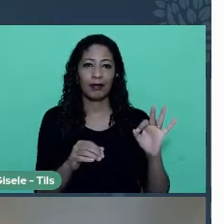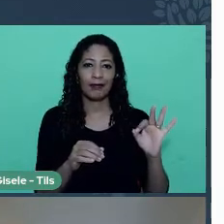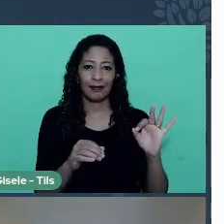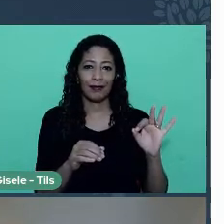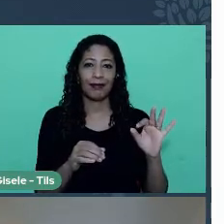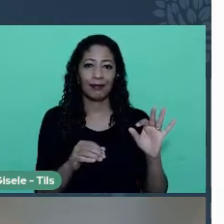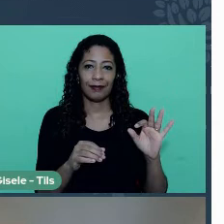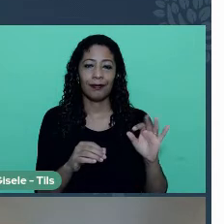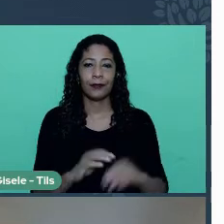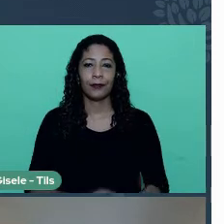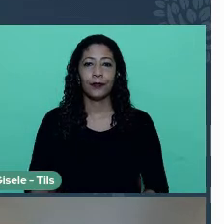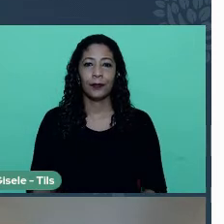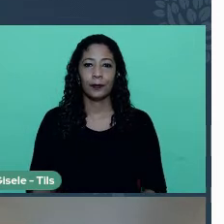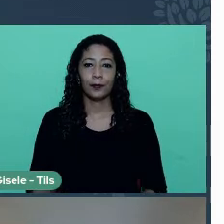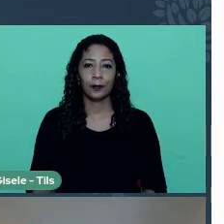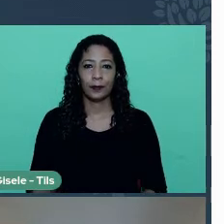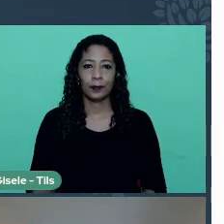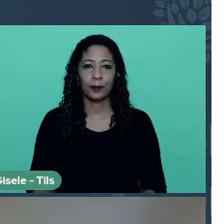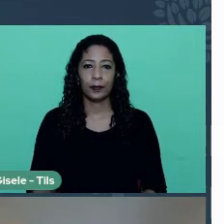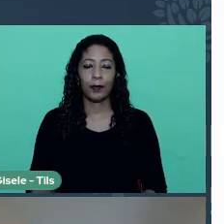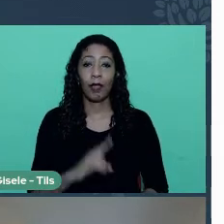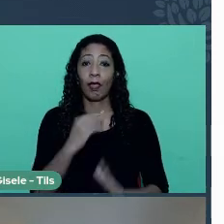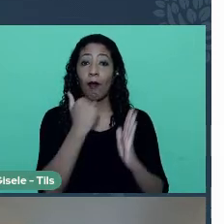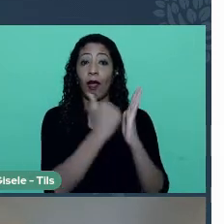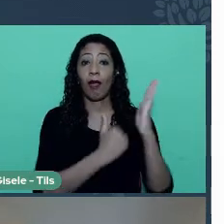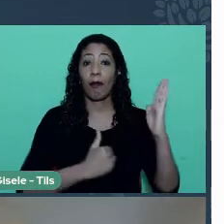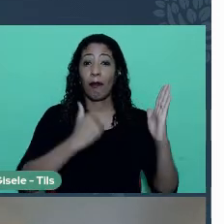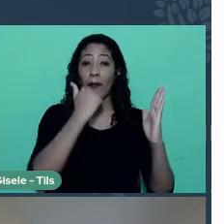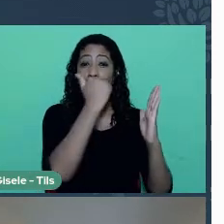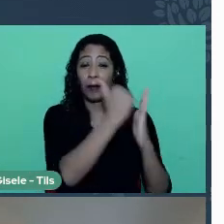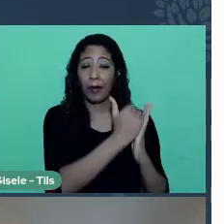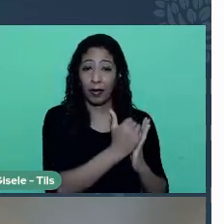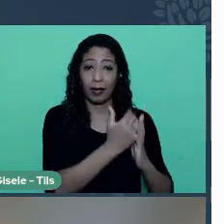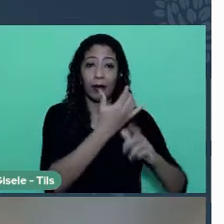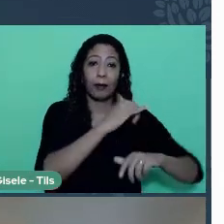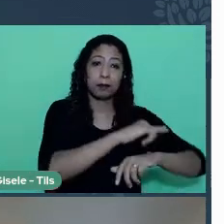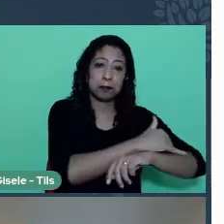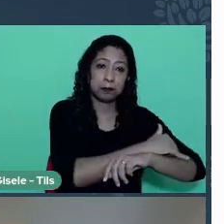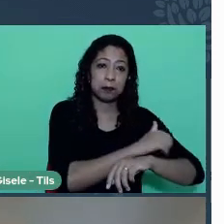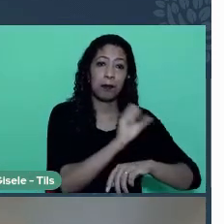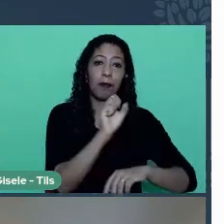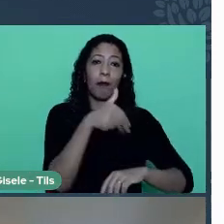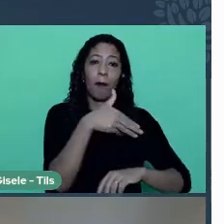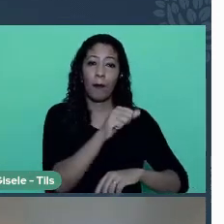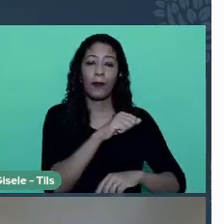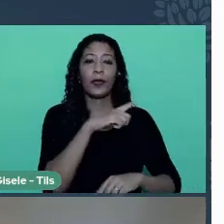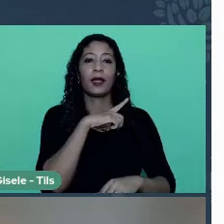significativo, né? Então, é maior o número de pessoas que têm asma e que são obesos, né?